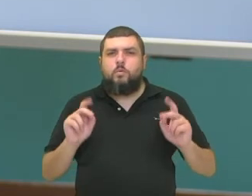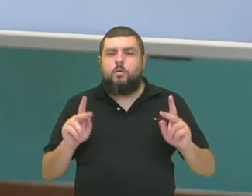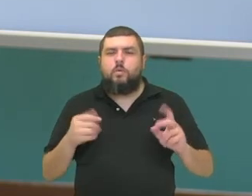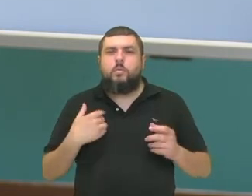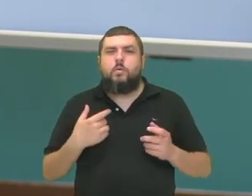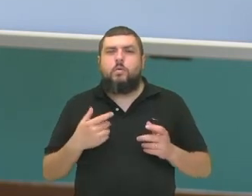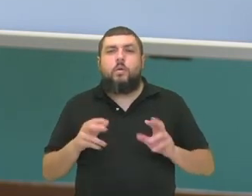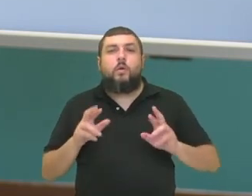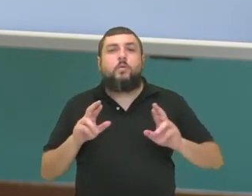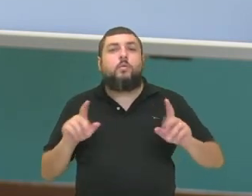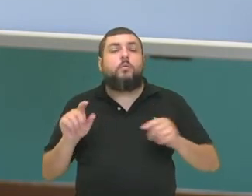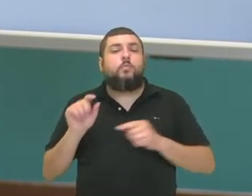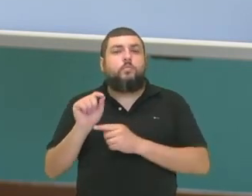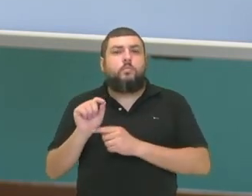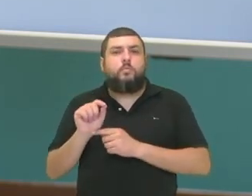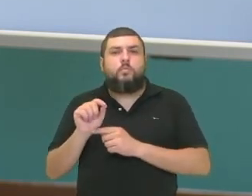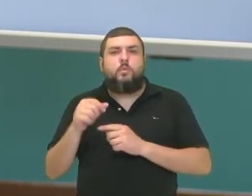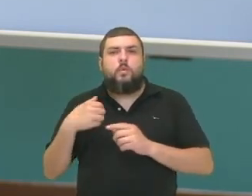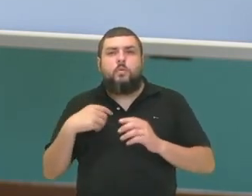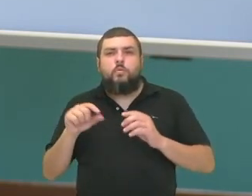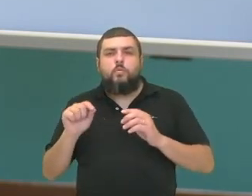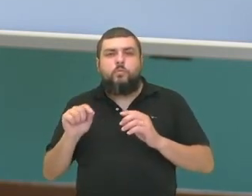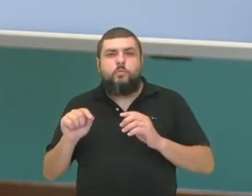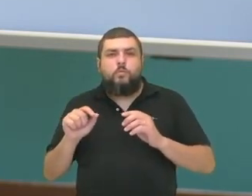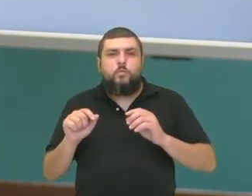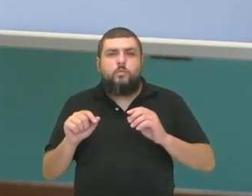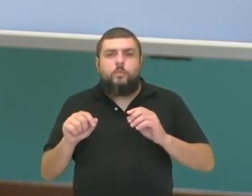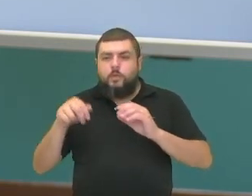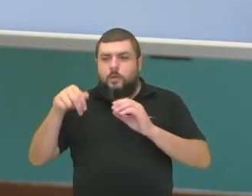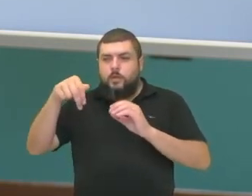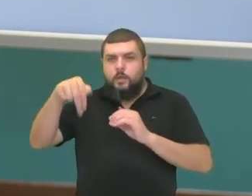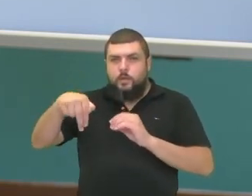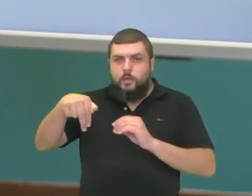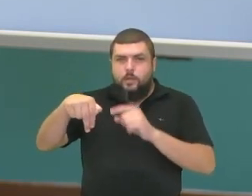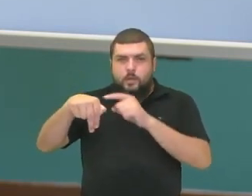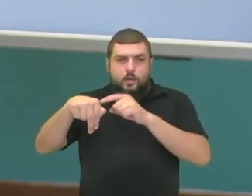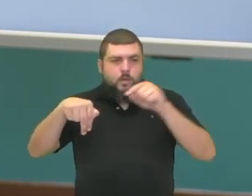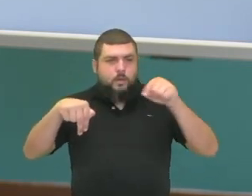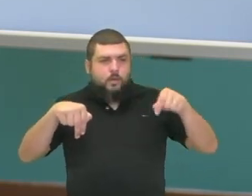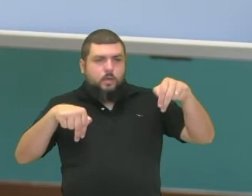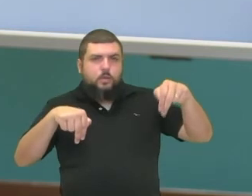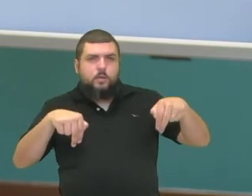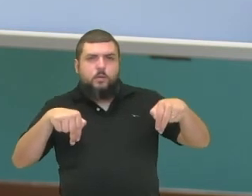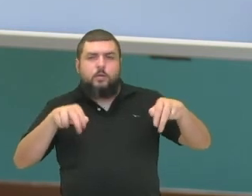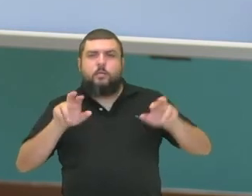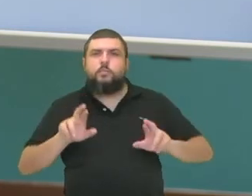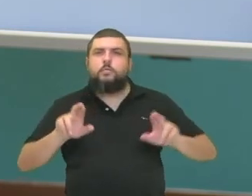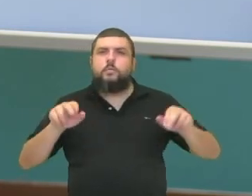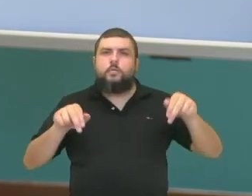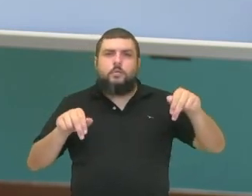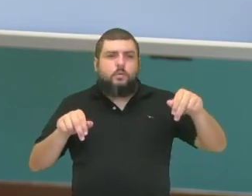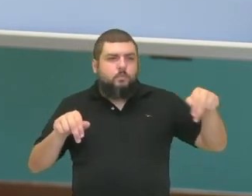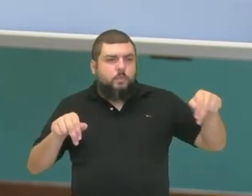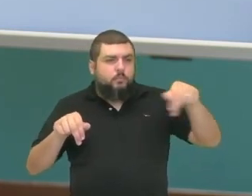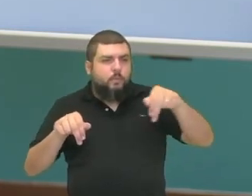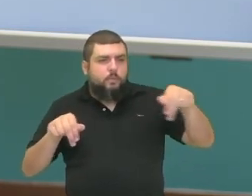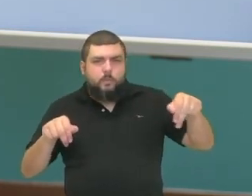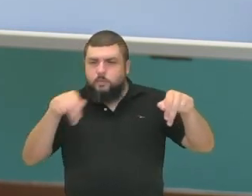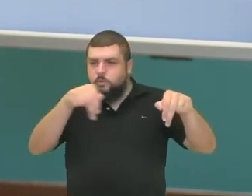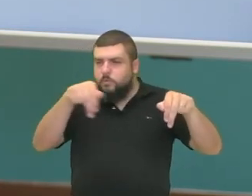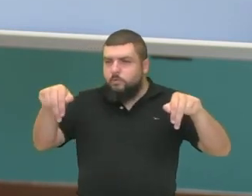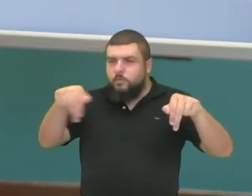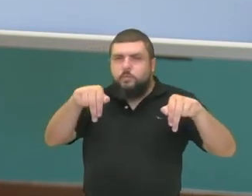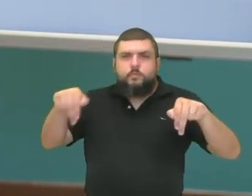a posição do heteroátomo, que neste caso é o N, é o nitrogênio. Você é